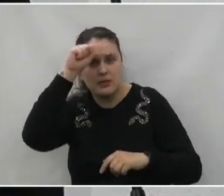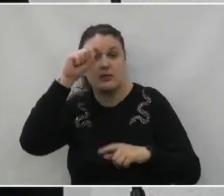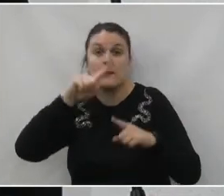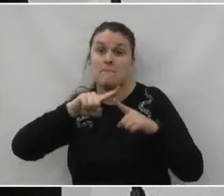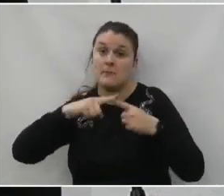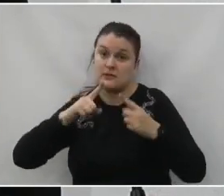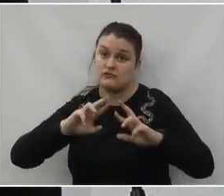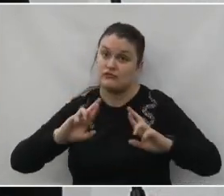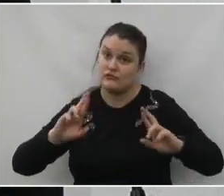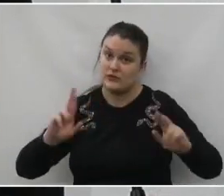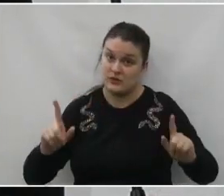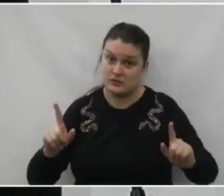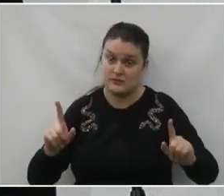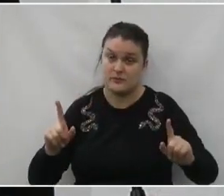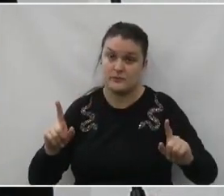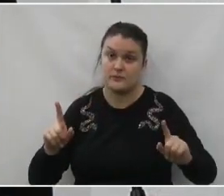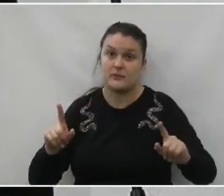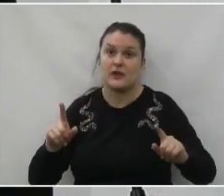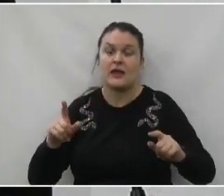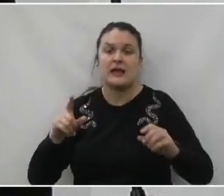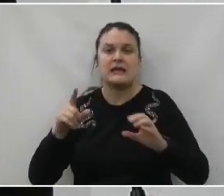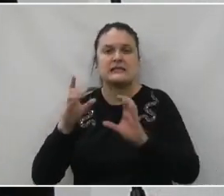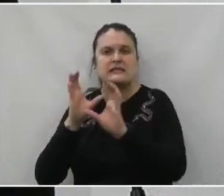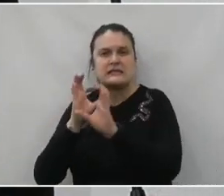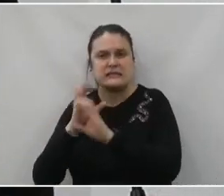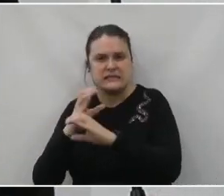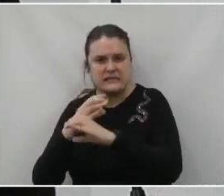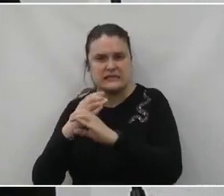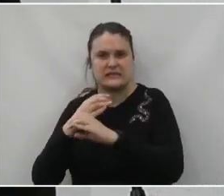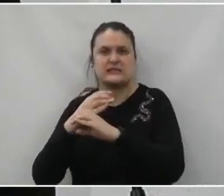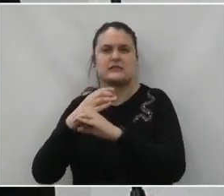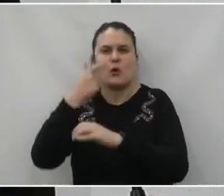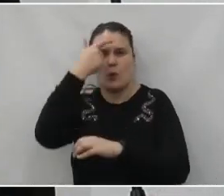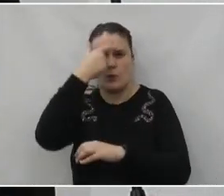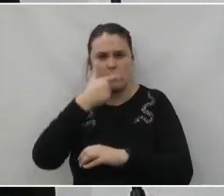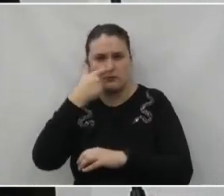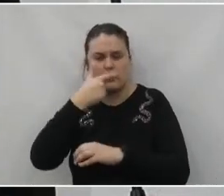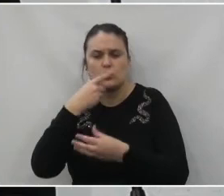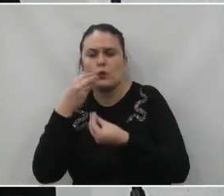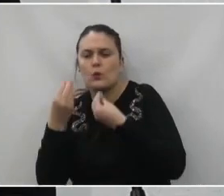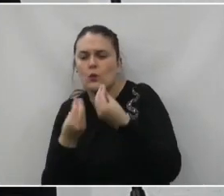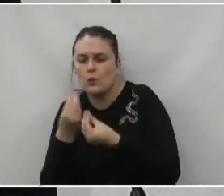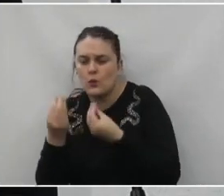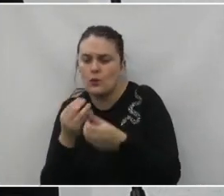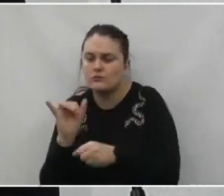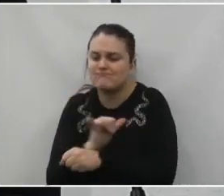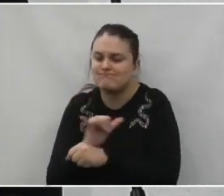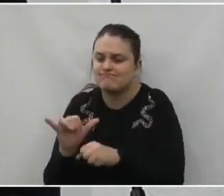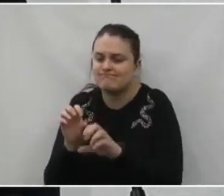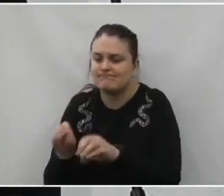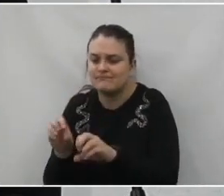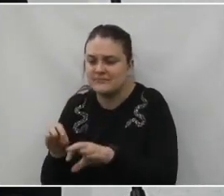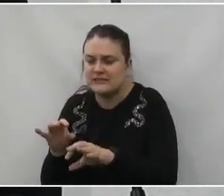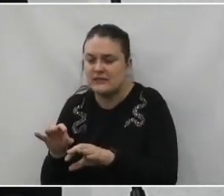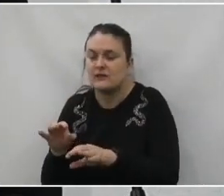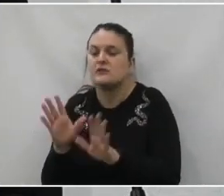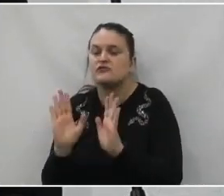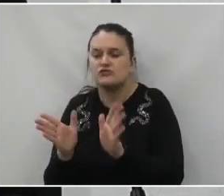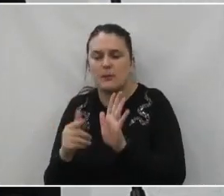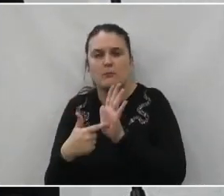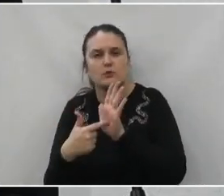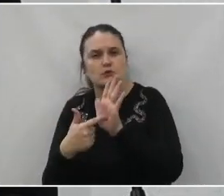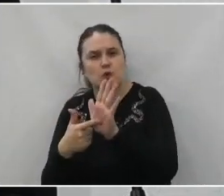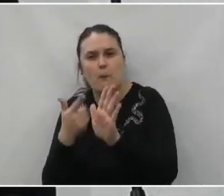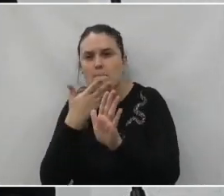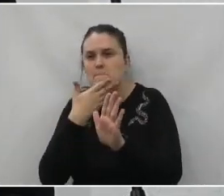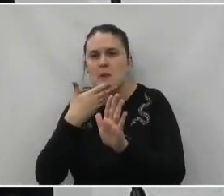maneira diferente. A ciência comportamental passou a estudar formas de ensino para essa criança e vem apresentando os